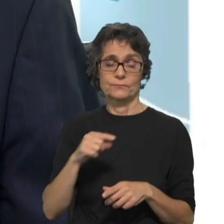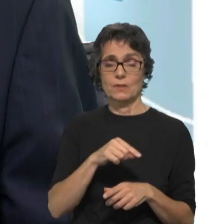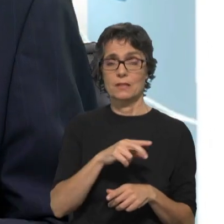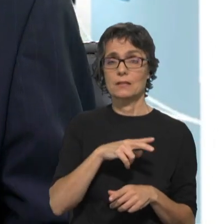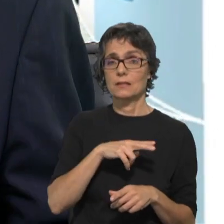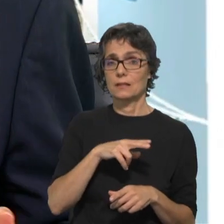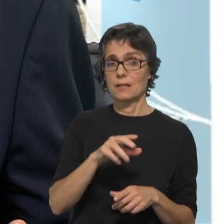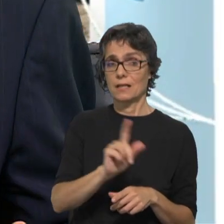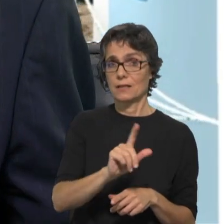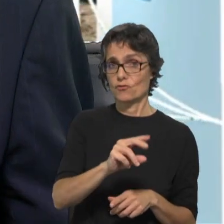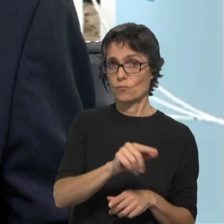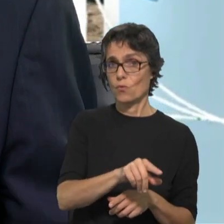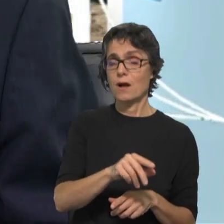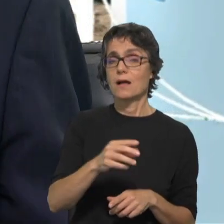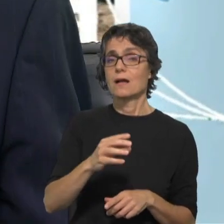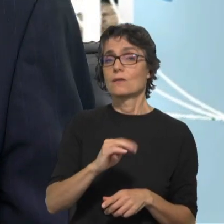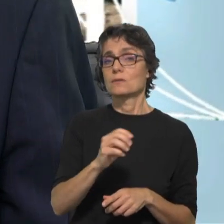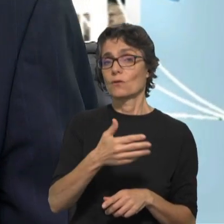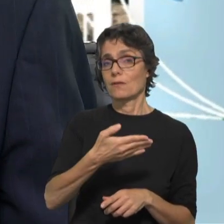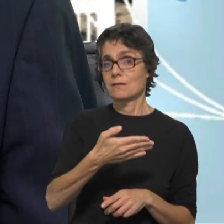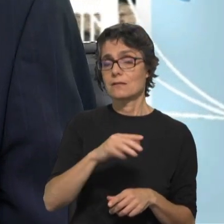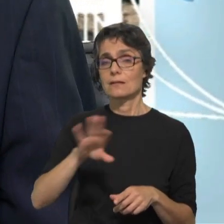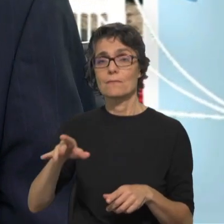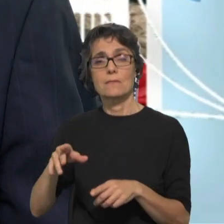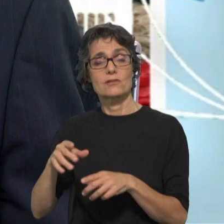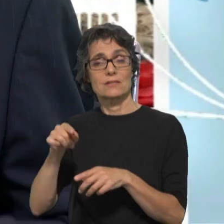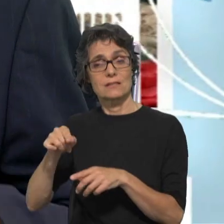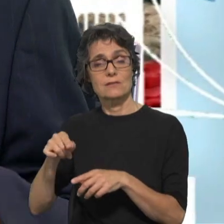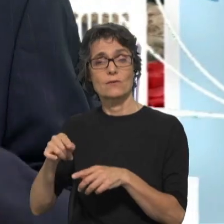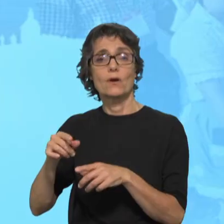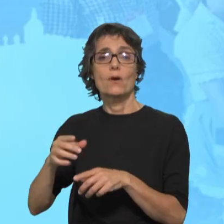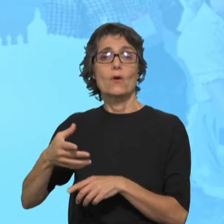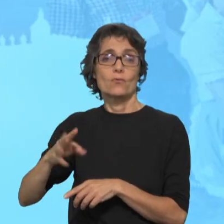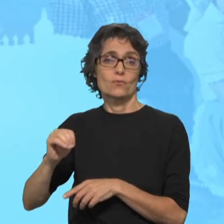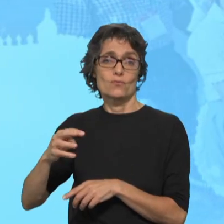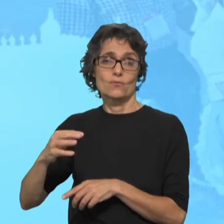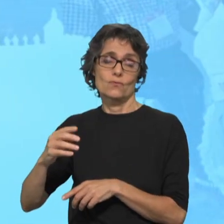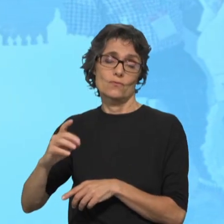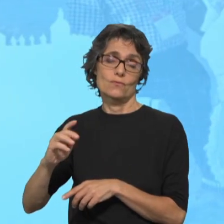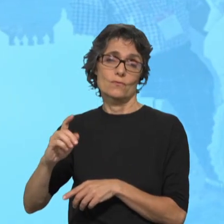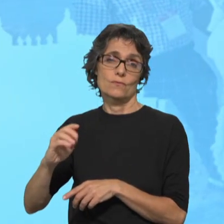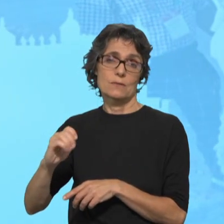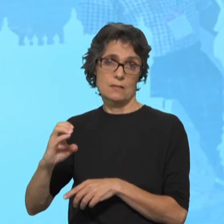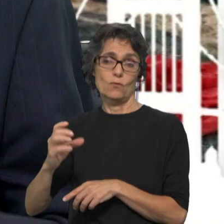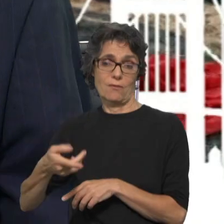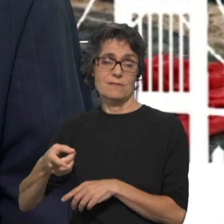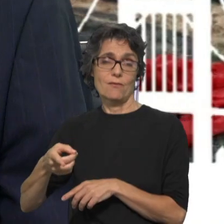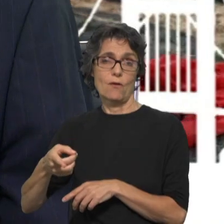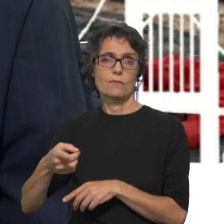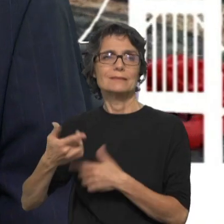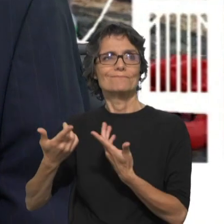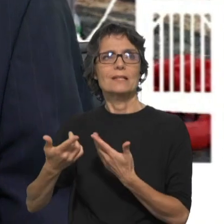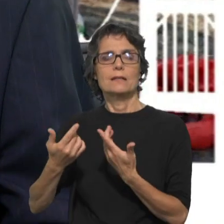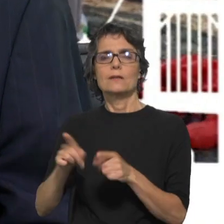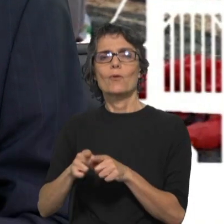XVII. Mas de língua portuguesa é um fenómeno do século XIX. E foi um processo lento, e eu diria é ainda um